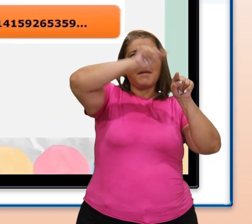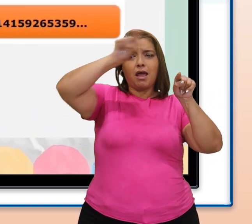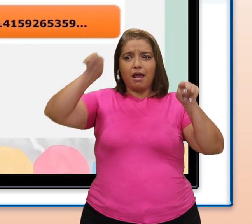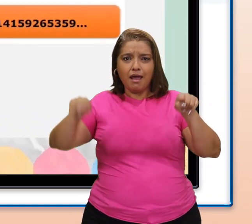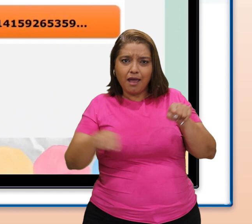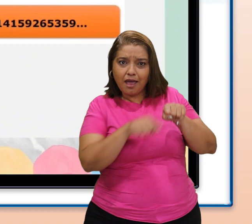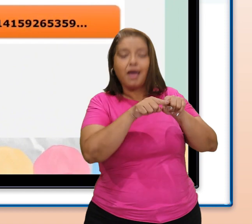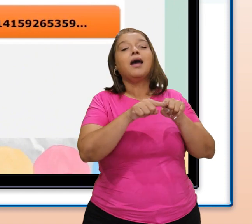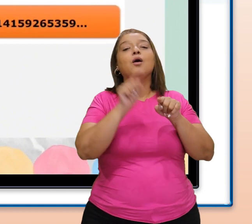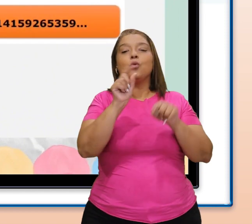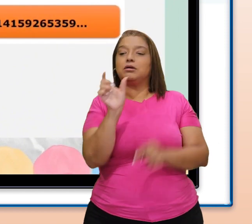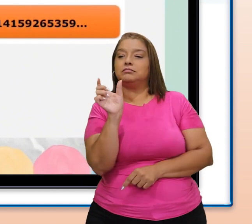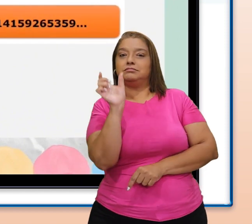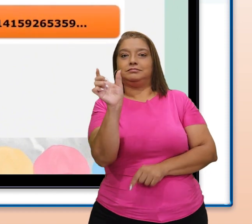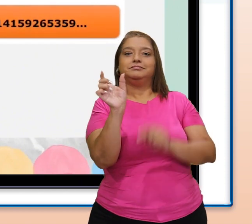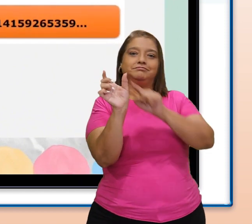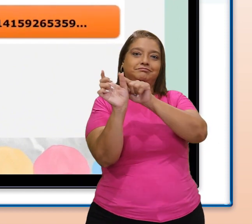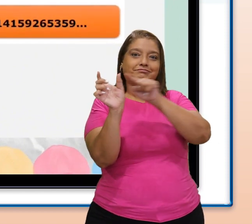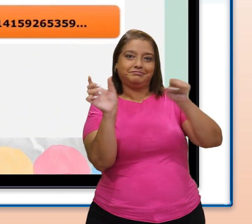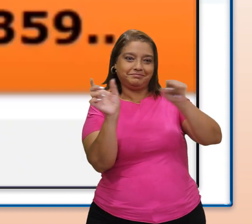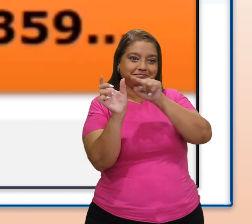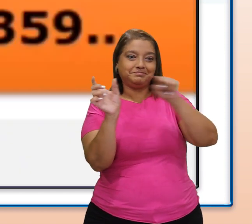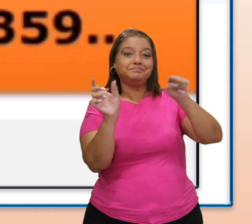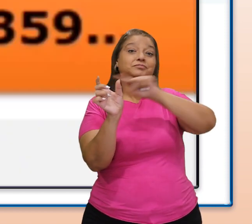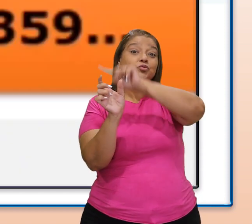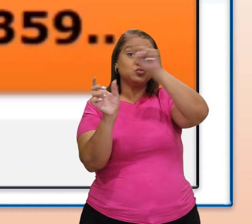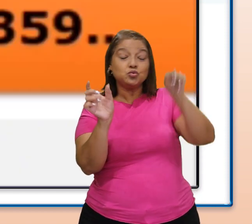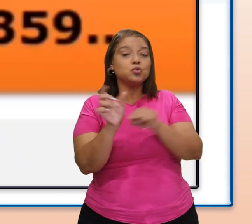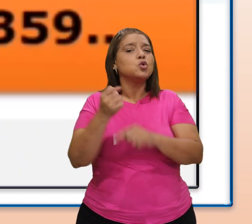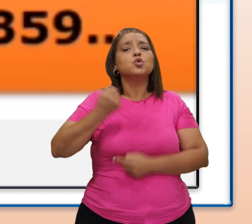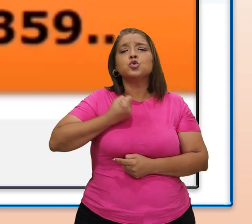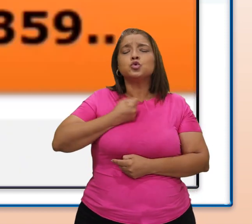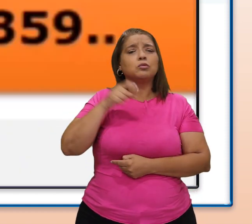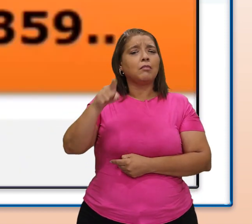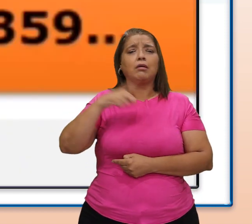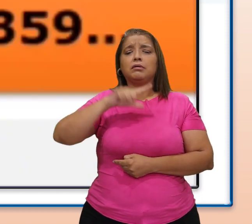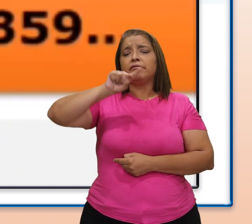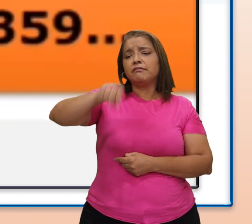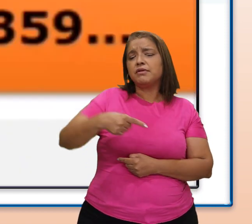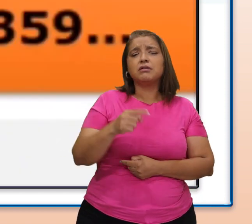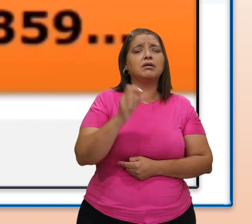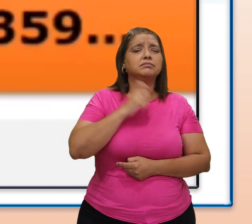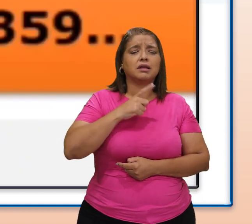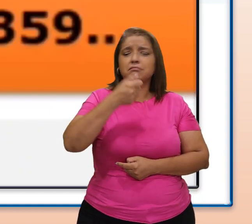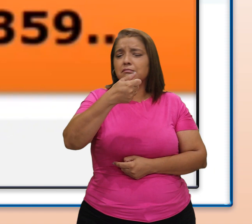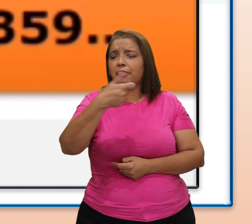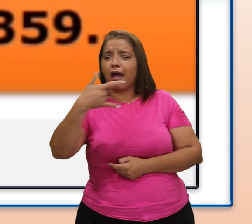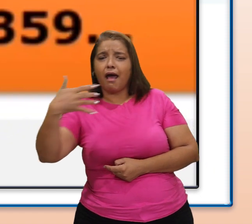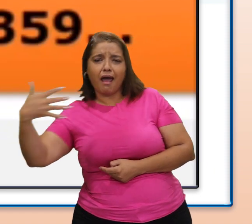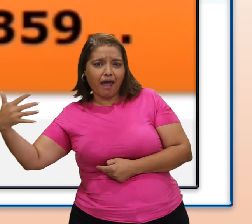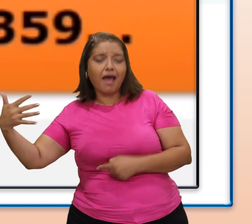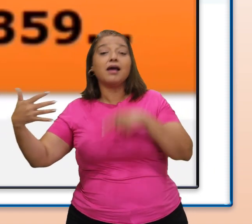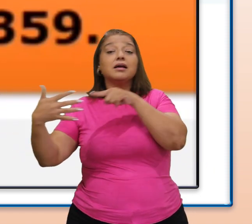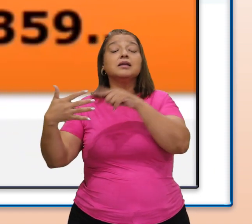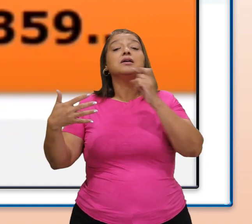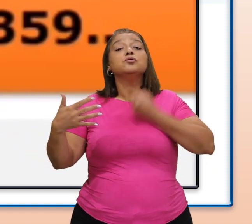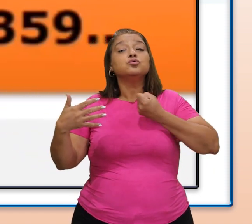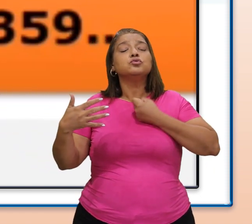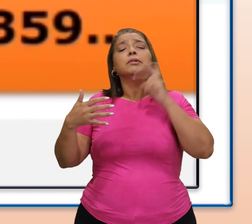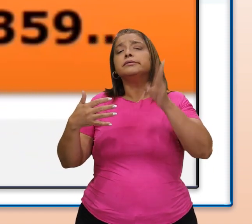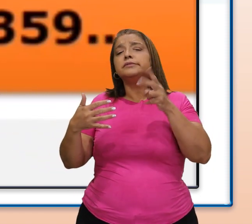um círculo pelo seu diâmetro. Esse número é irracional e seu valor é sempre próximo